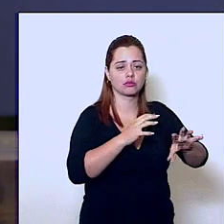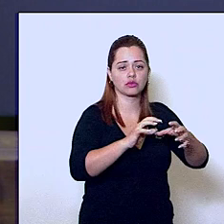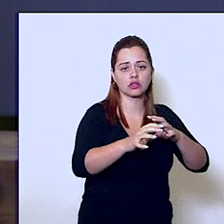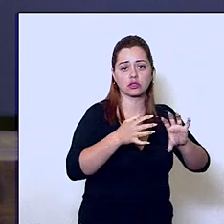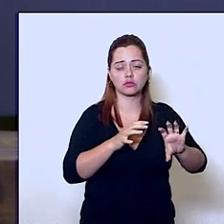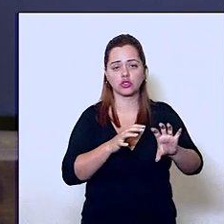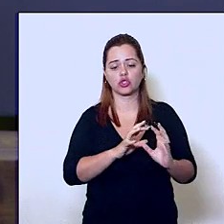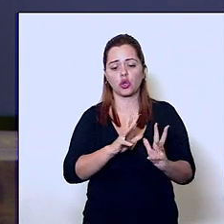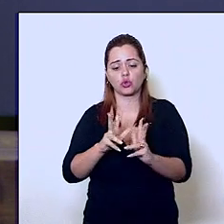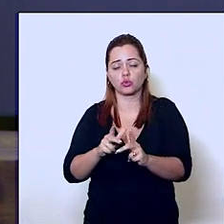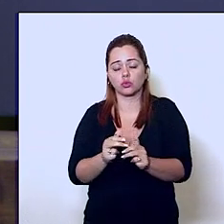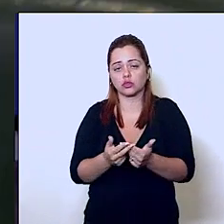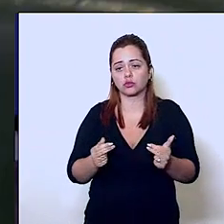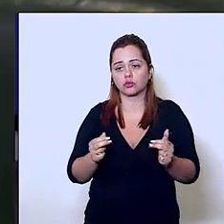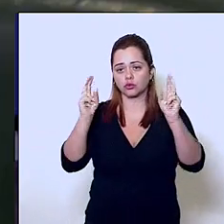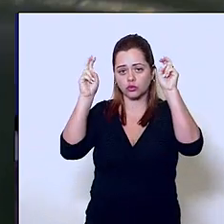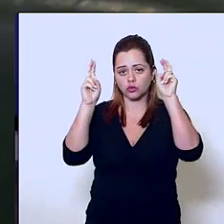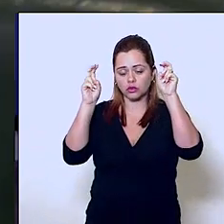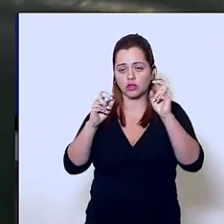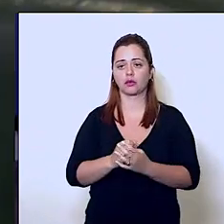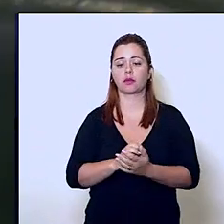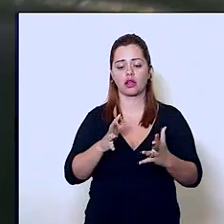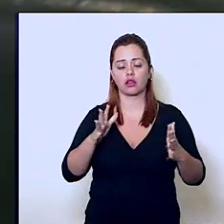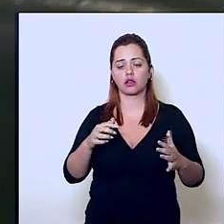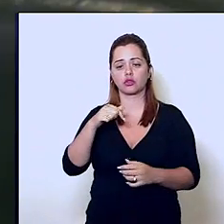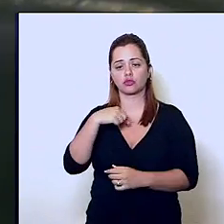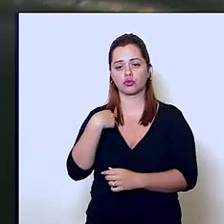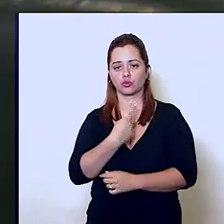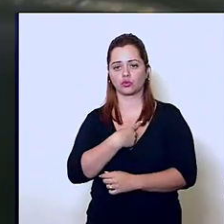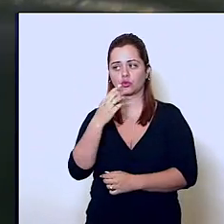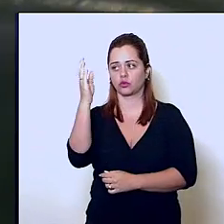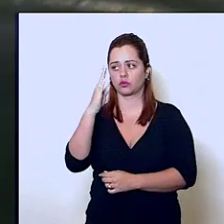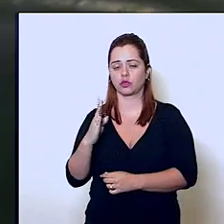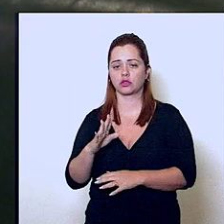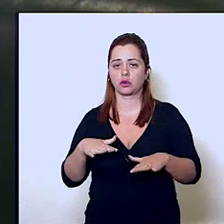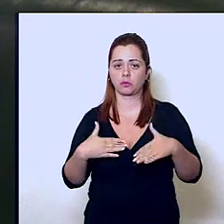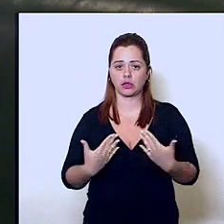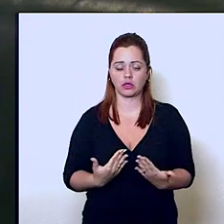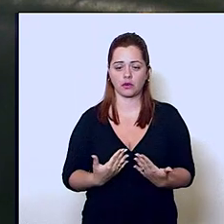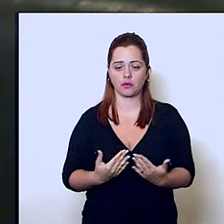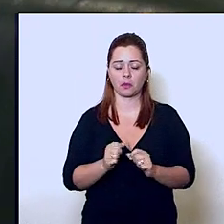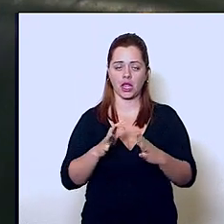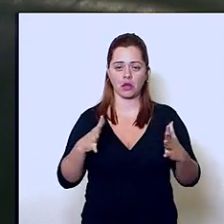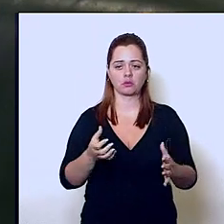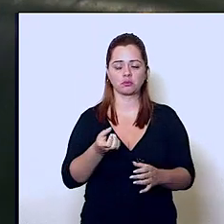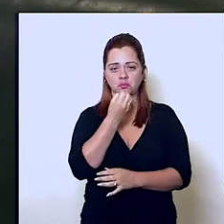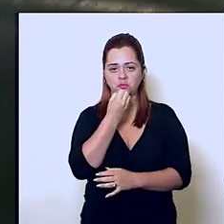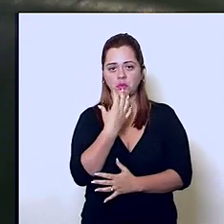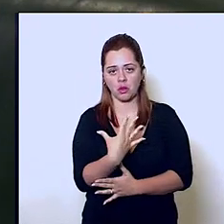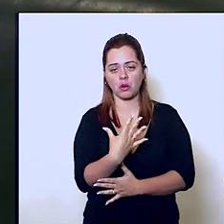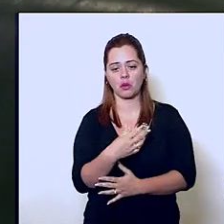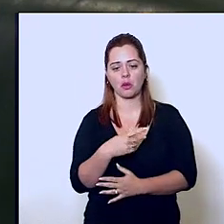esses temas, né, de dimensão tão grande no nosso Brasil. Portanto, para mim foi um grande privilégio, propiciado, né, pelos seus filhos, Isabel e